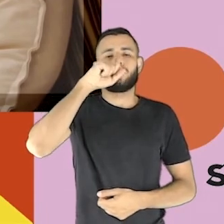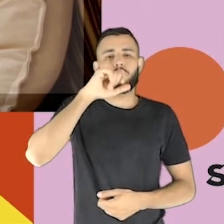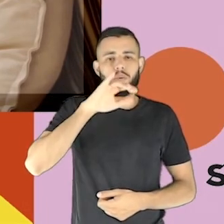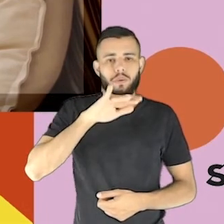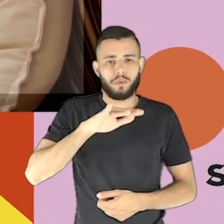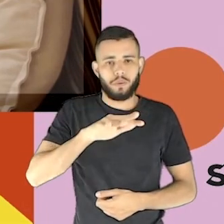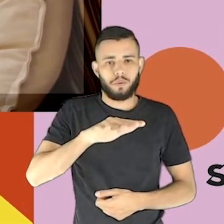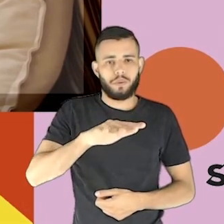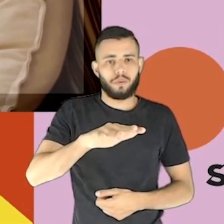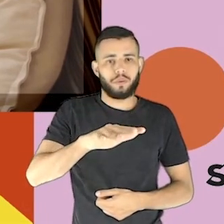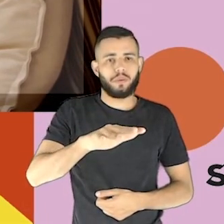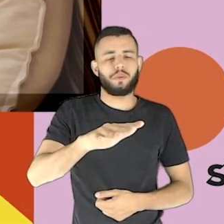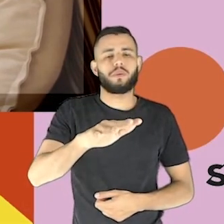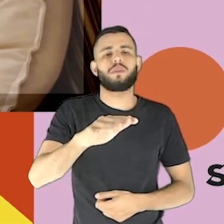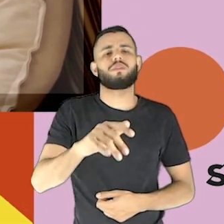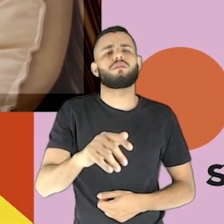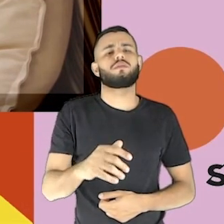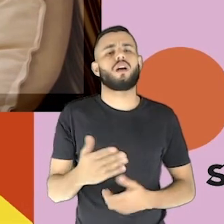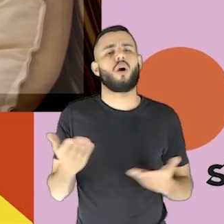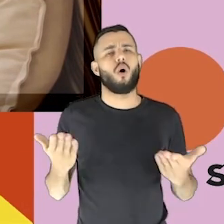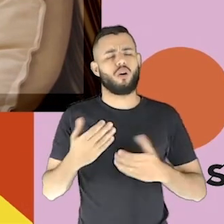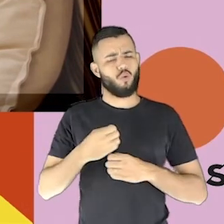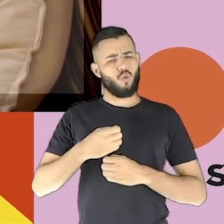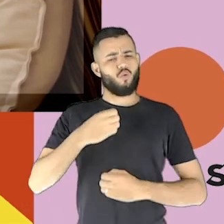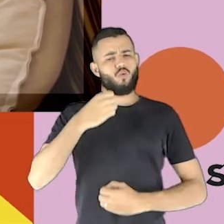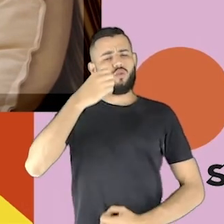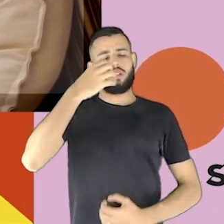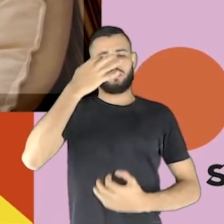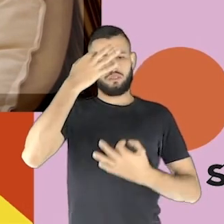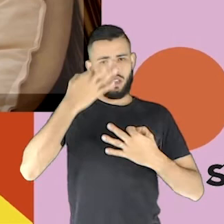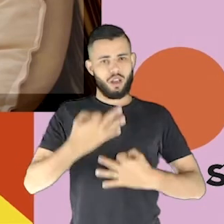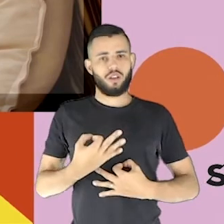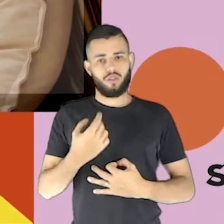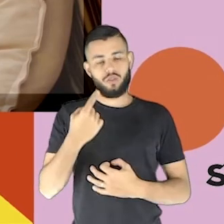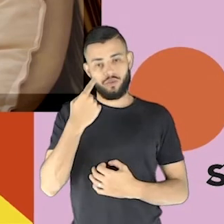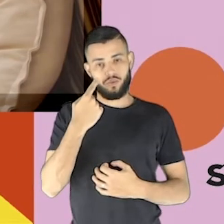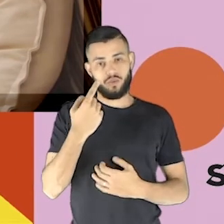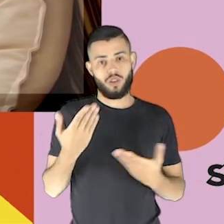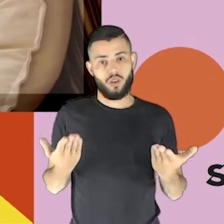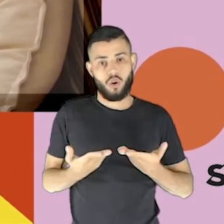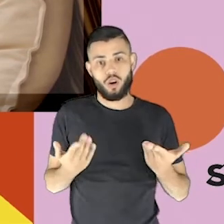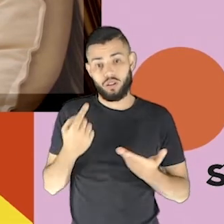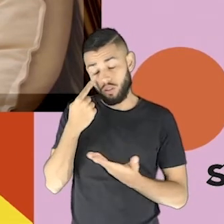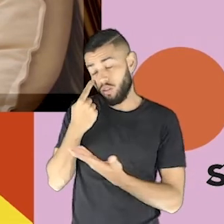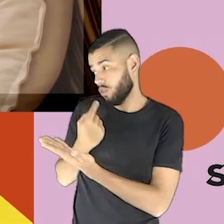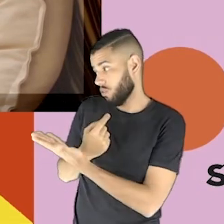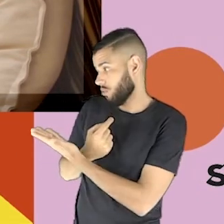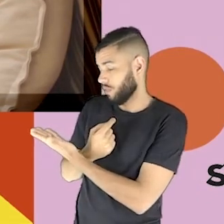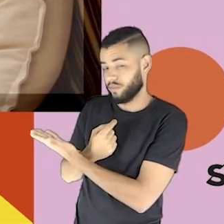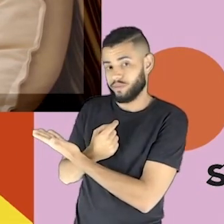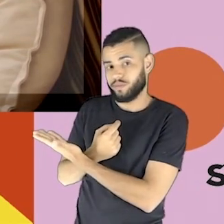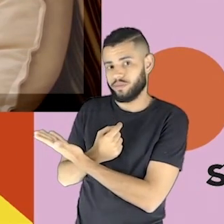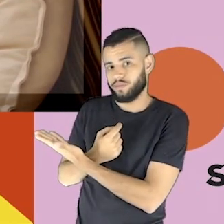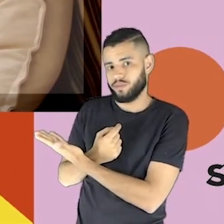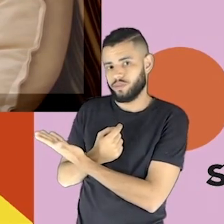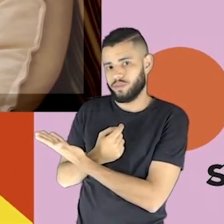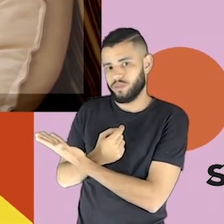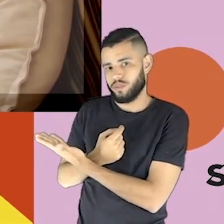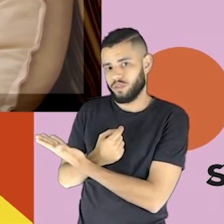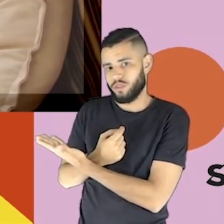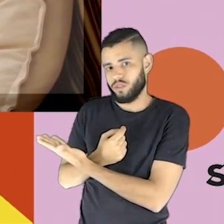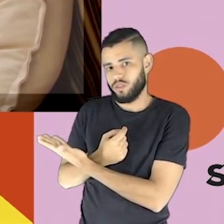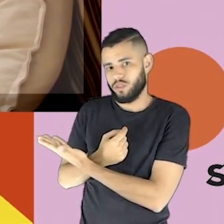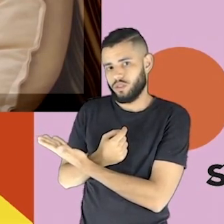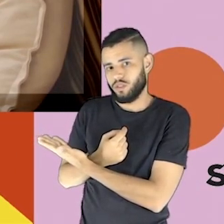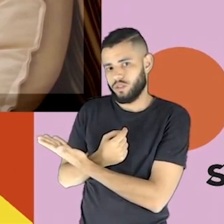Solta o ar, alinha sua coluna. Olha para as mãos, afasta o ombro da orelha. Primeiro estendo a perna esquerda lá para trás, apontando o quadril para o chão e